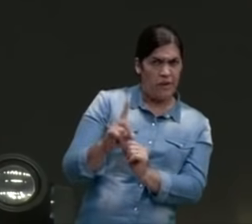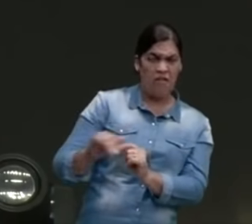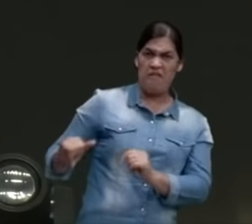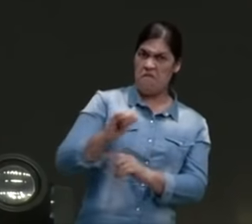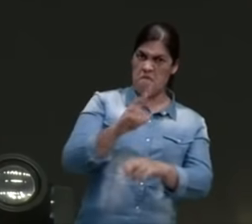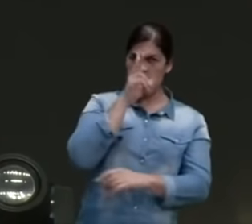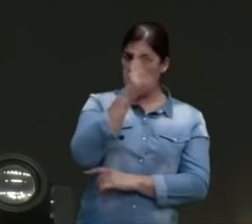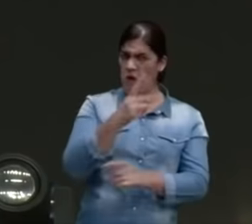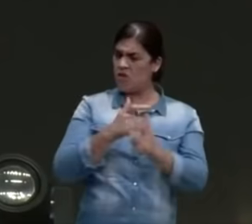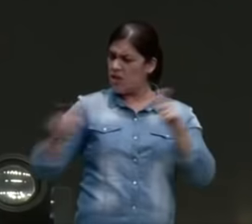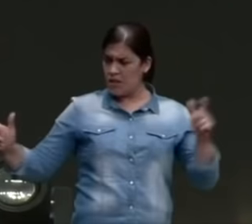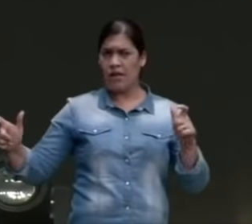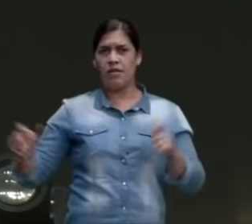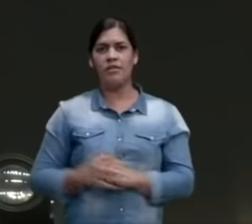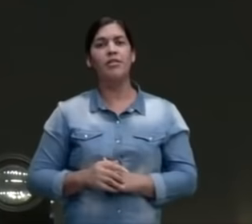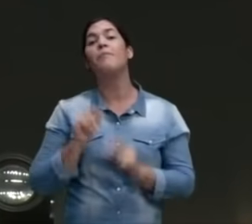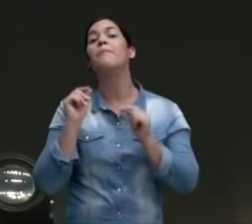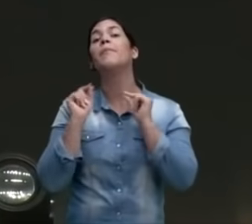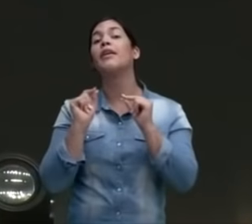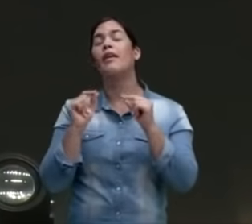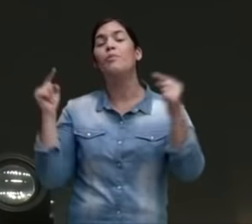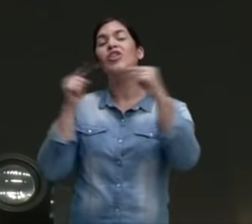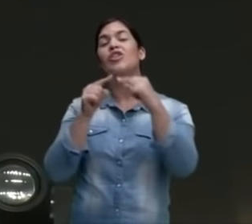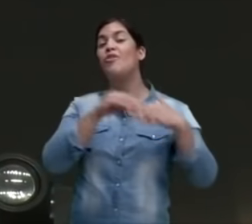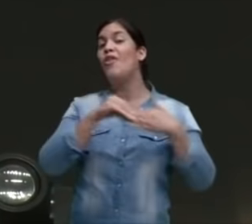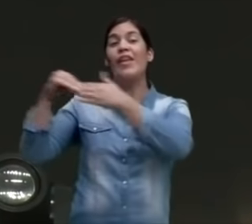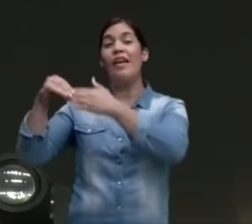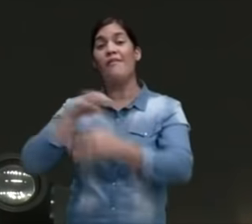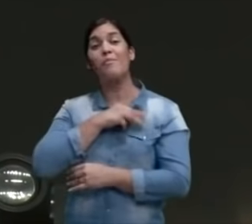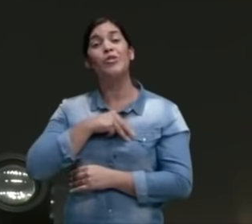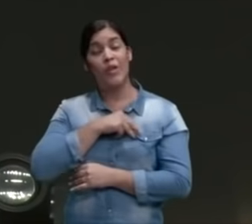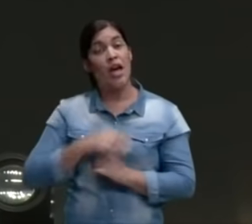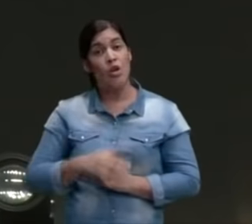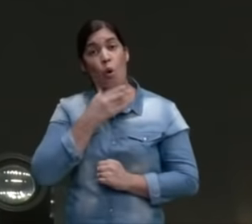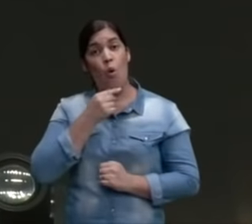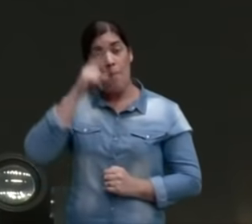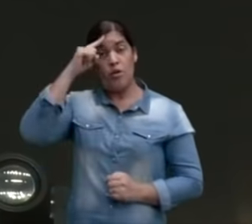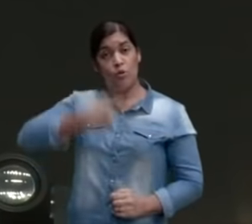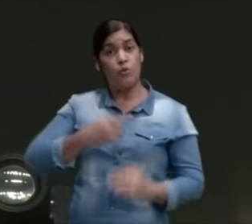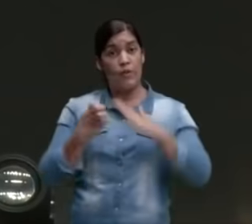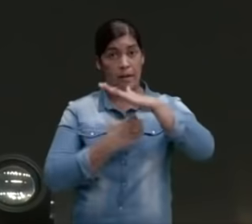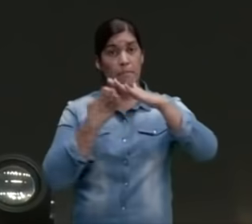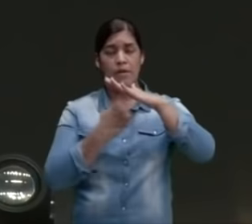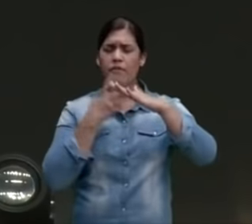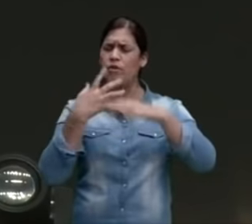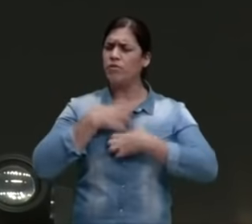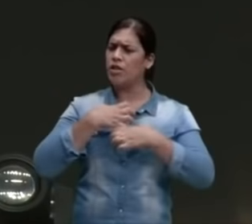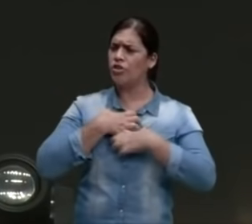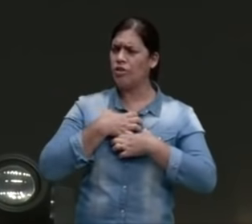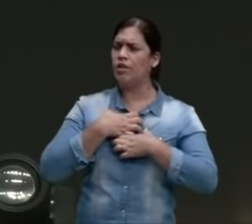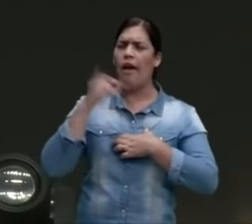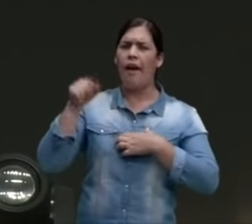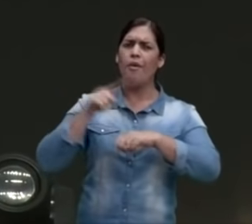grande, só para enviar missionários. E o dono dessa empresa falou que sentiu de Deus que chegou o tempo.